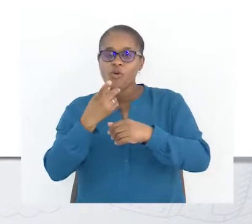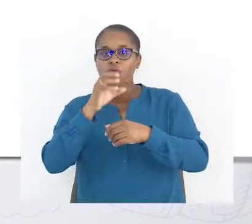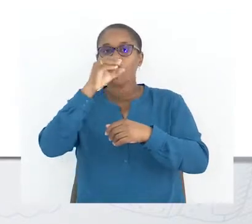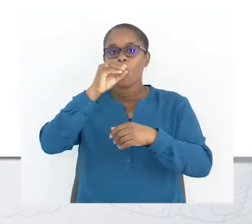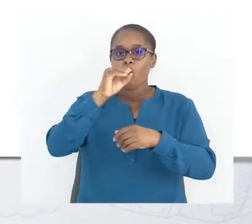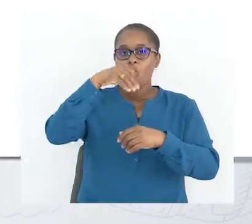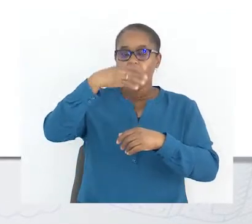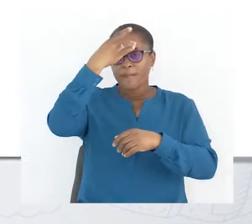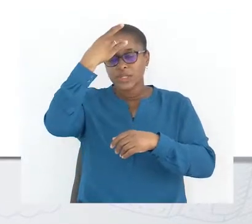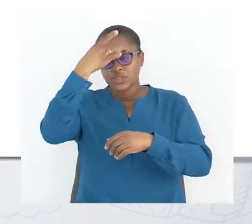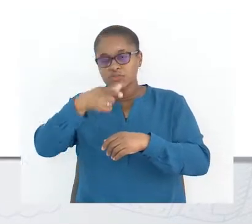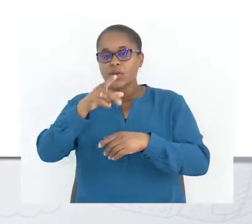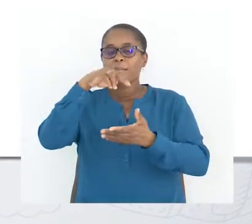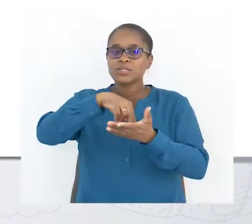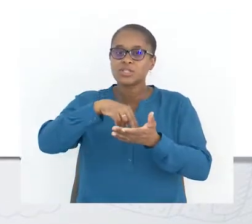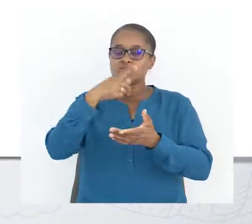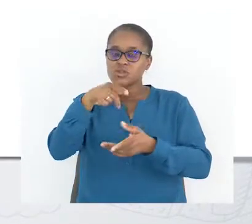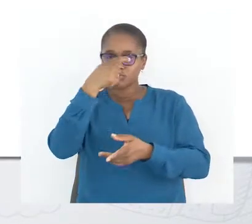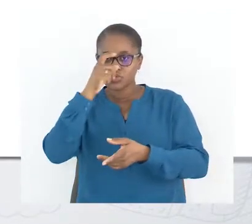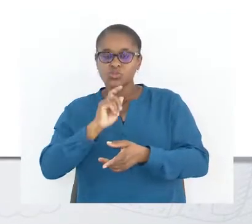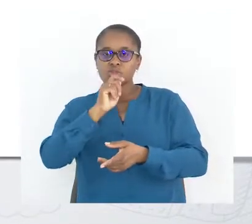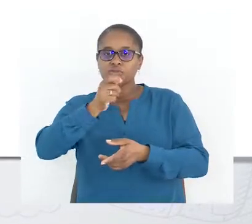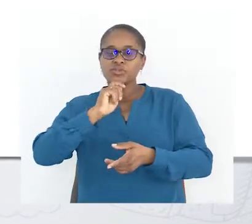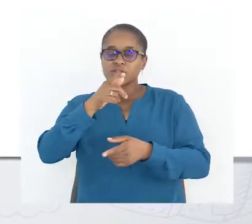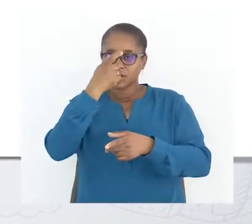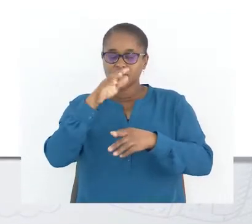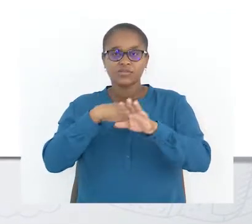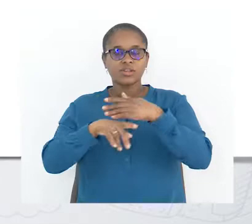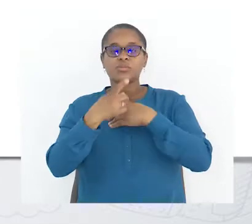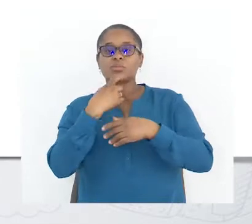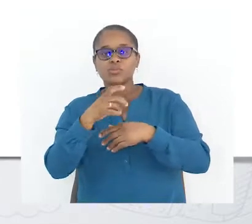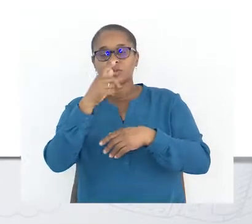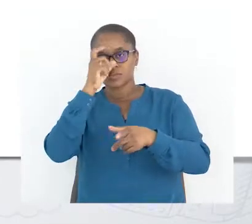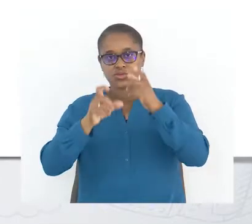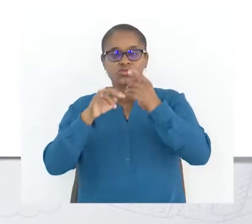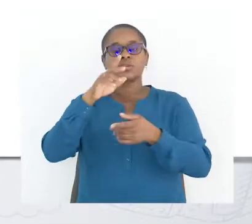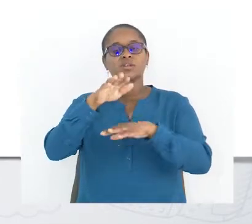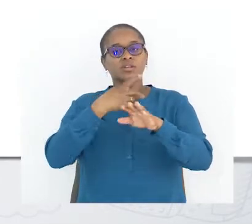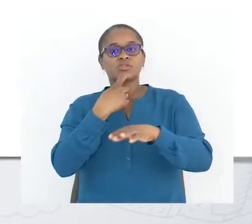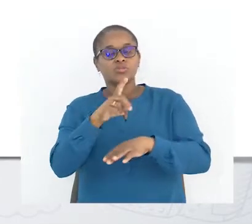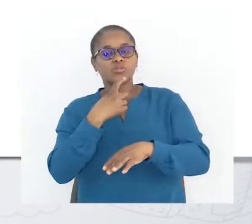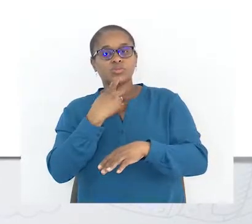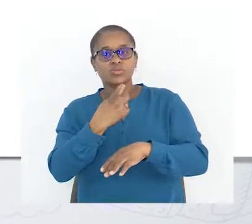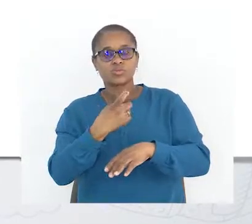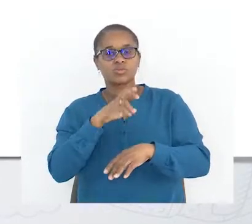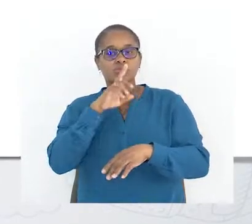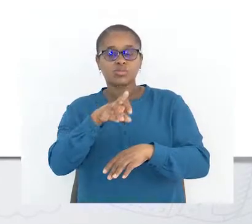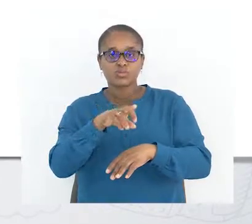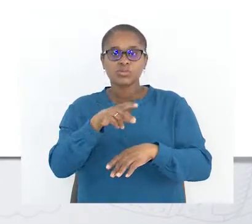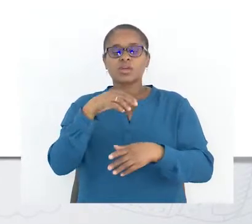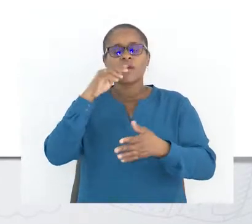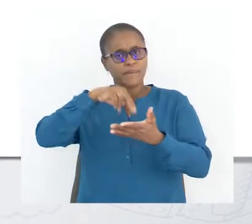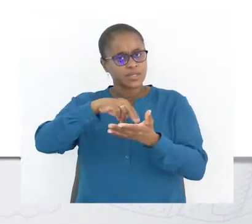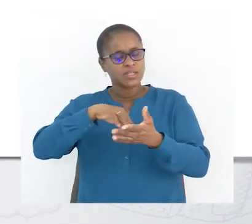ou opinativos, presença do entrevistador e do entrevistado, presença do diálogo e